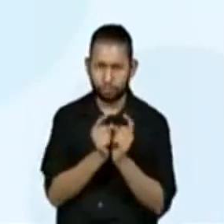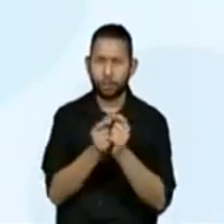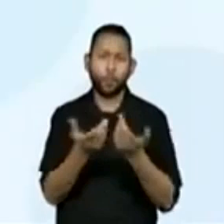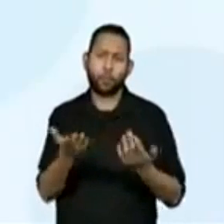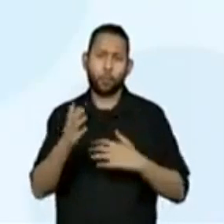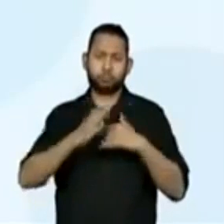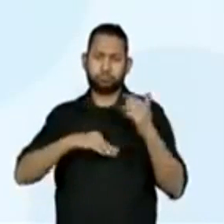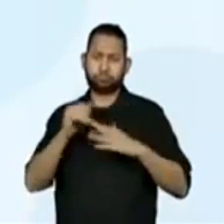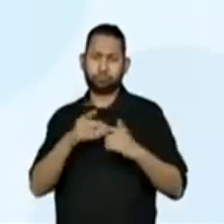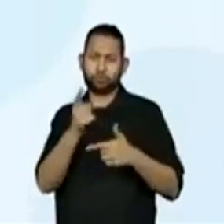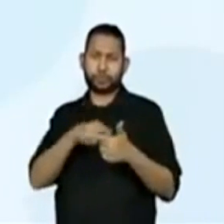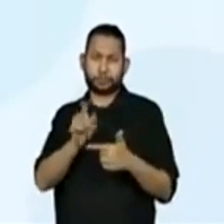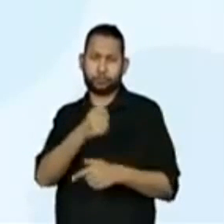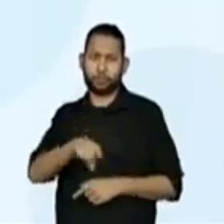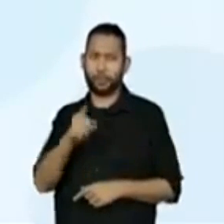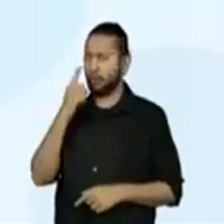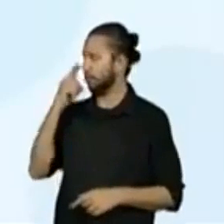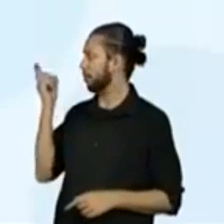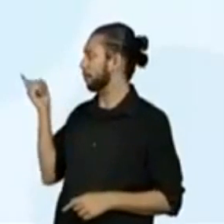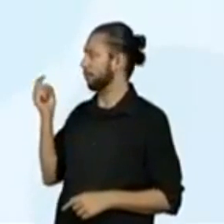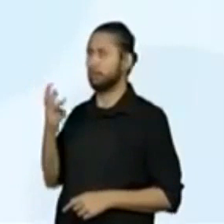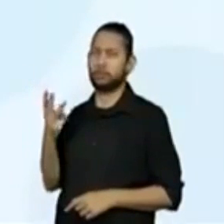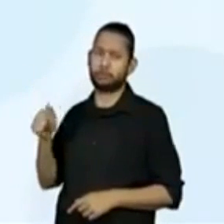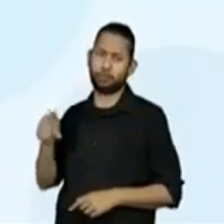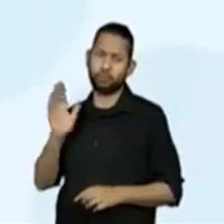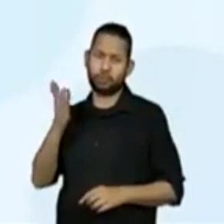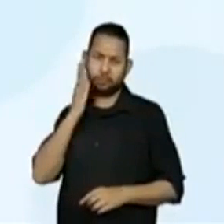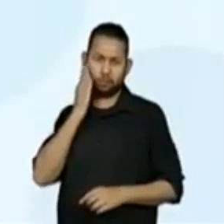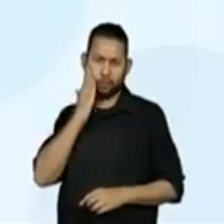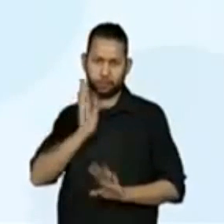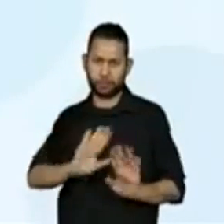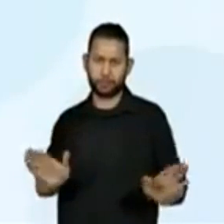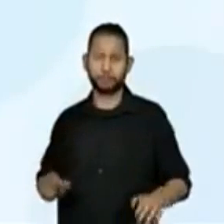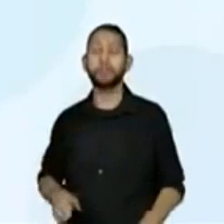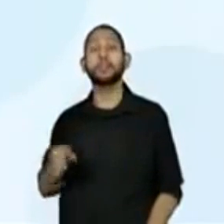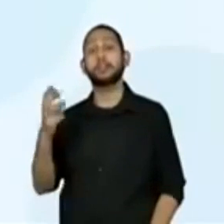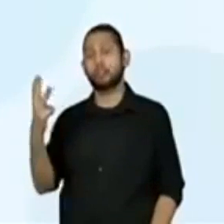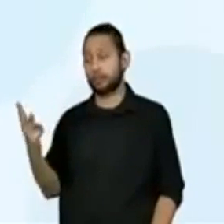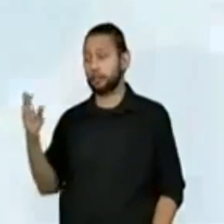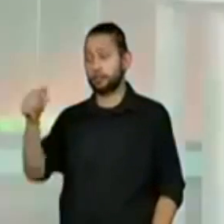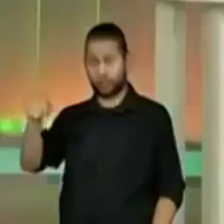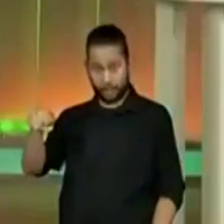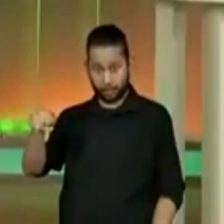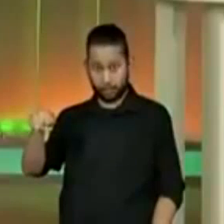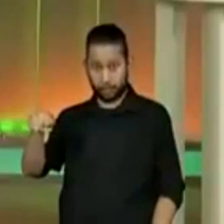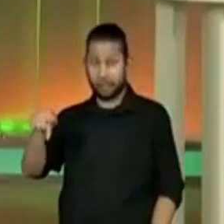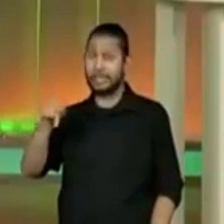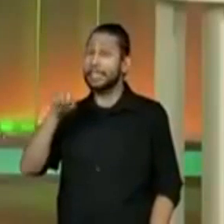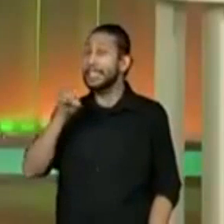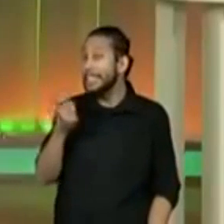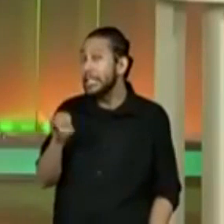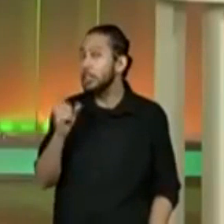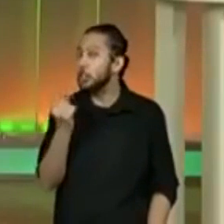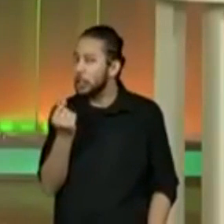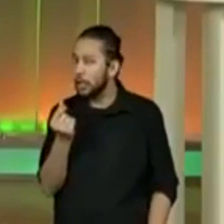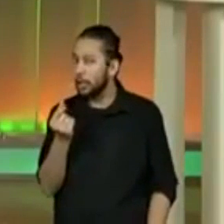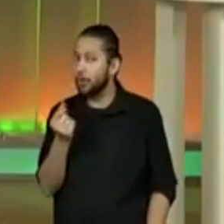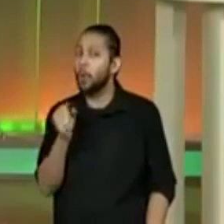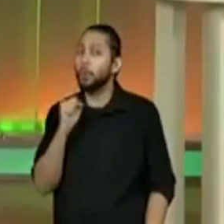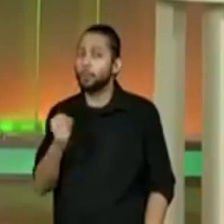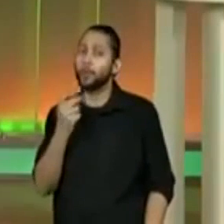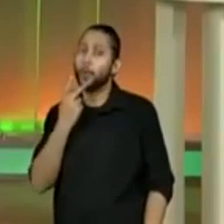eu nem vou fazer a divisão, 37 centavos. 37 centavos, se for sistema monetário, mas nós podemos também chamar